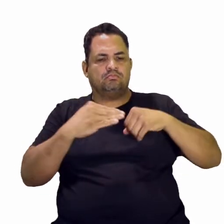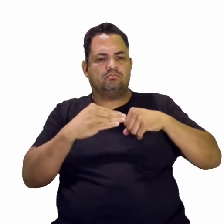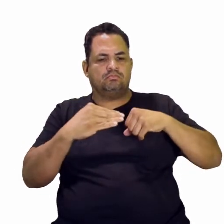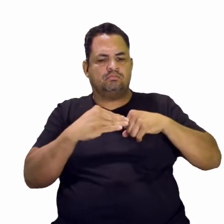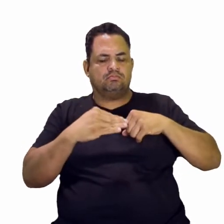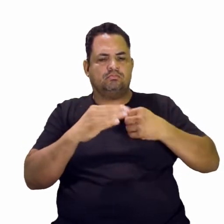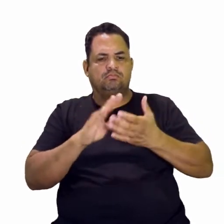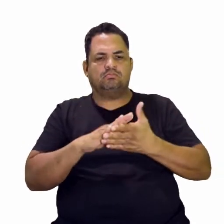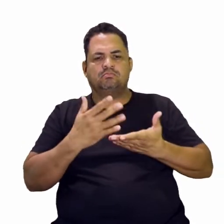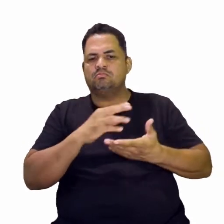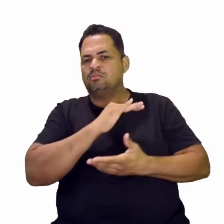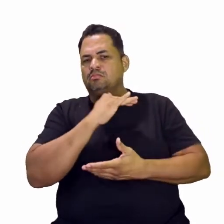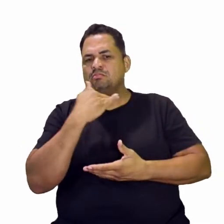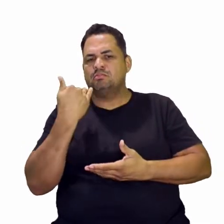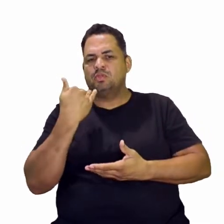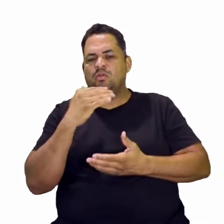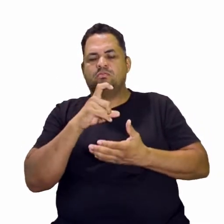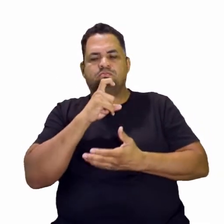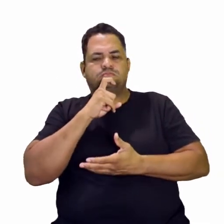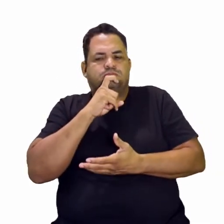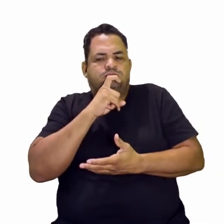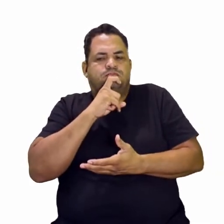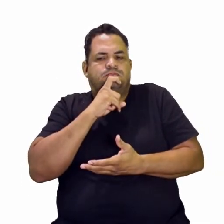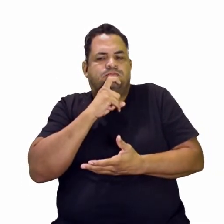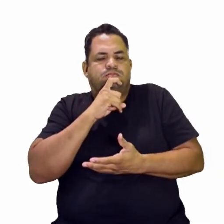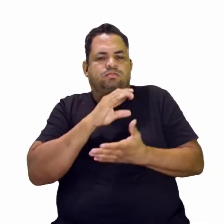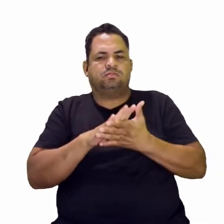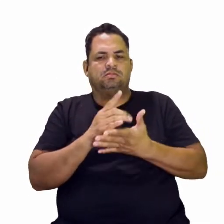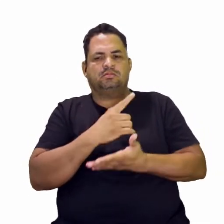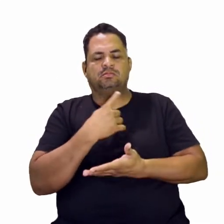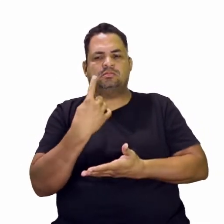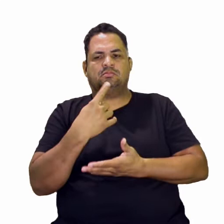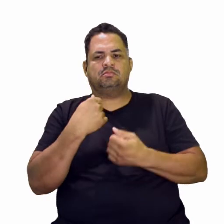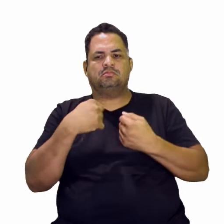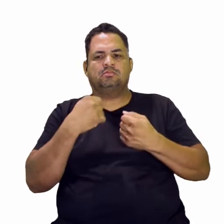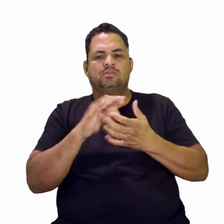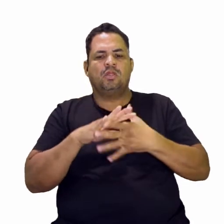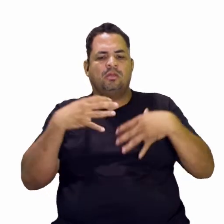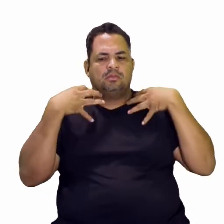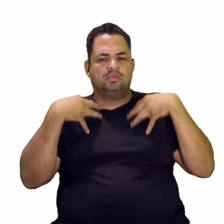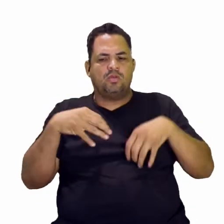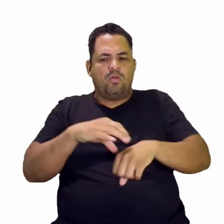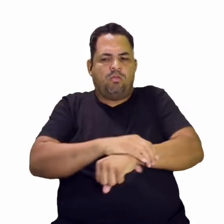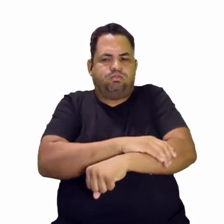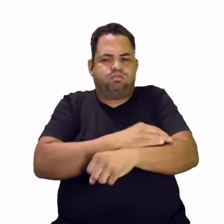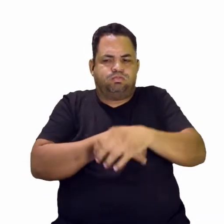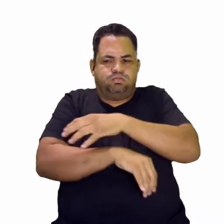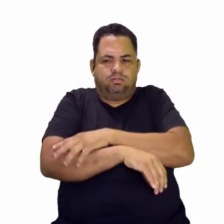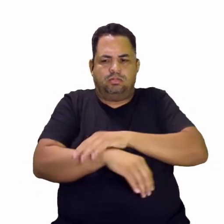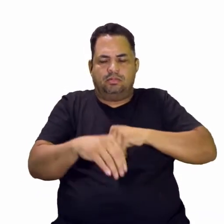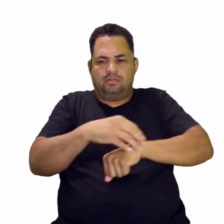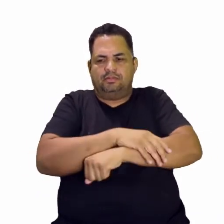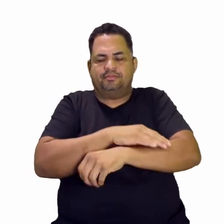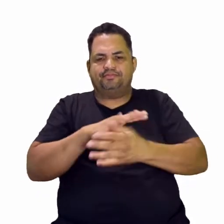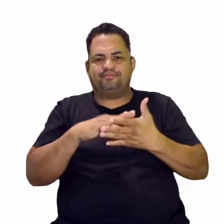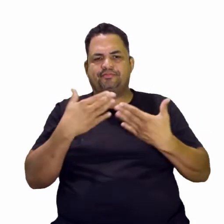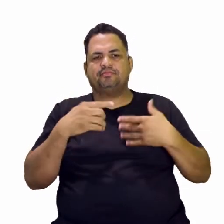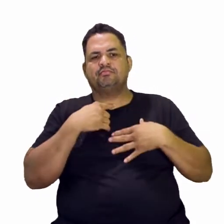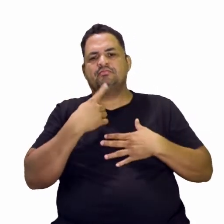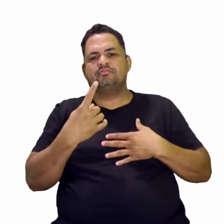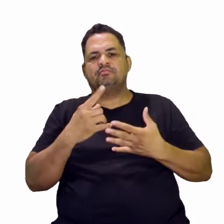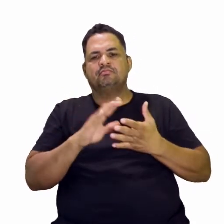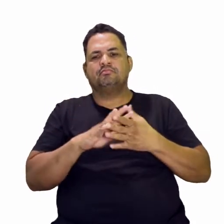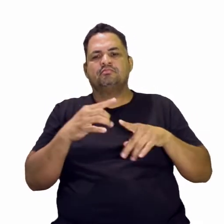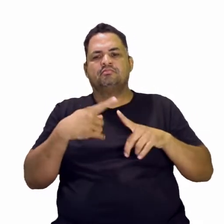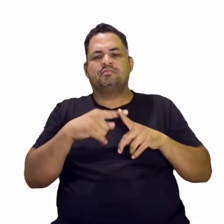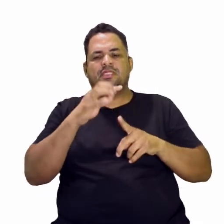para que esses animais não morram de frio. Se for a gente, tem que usar um monte de agasalho, às vezes nem o agasalho dá conta devido